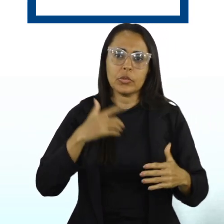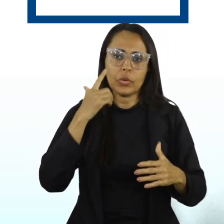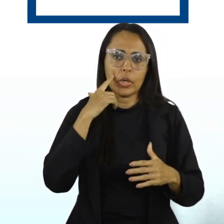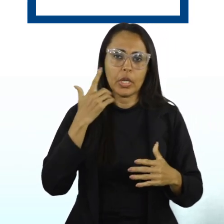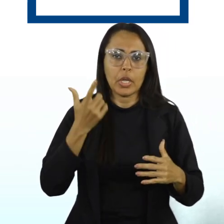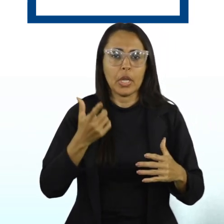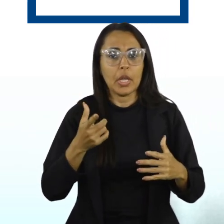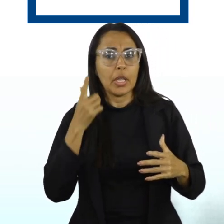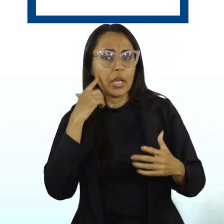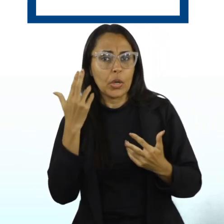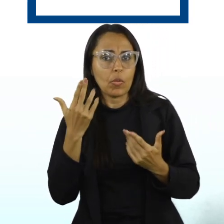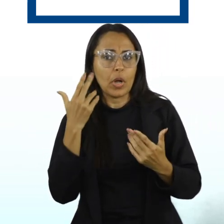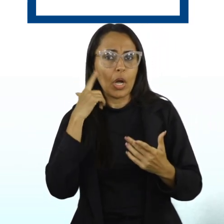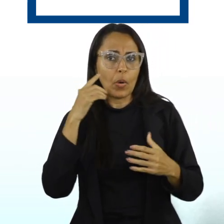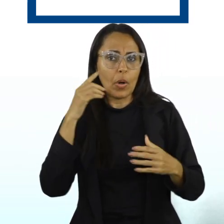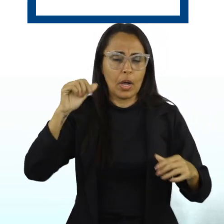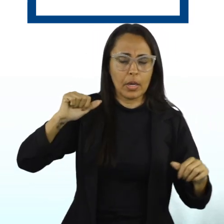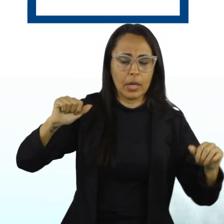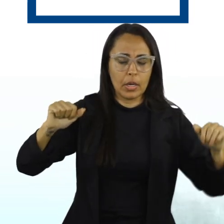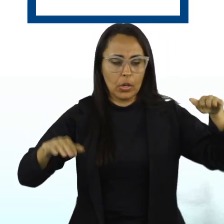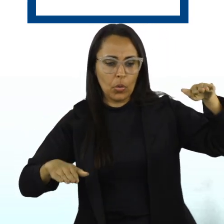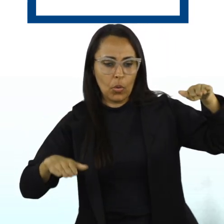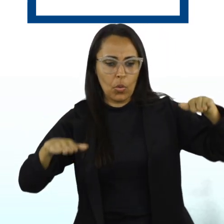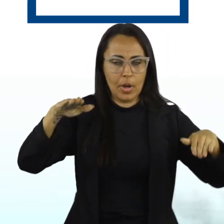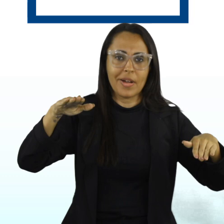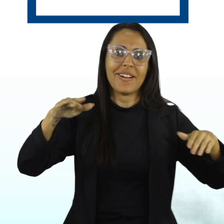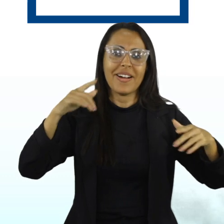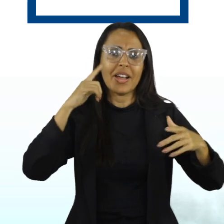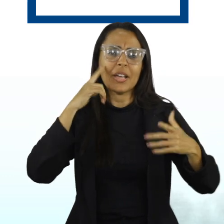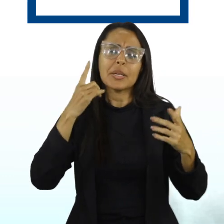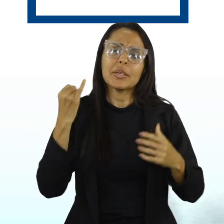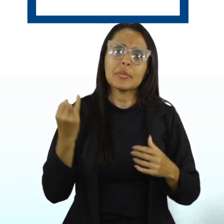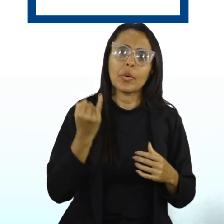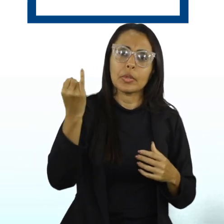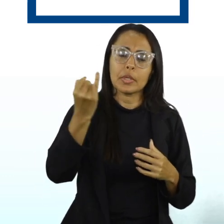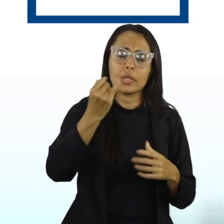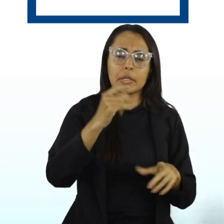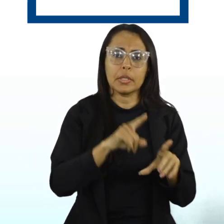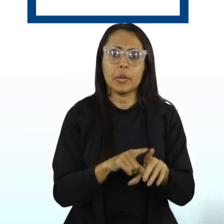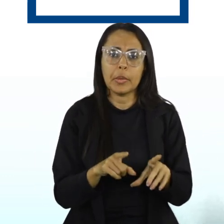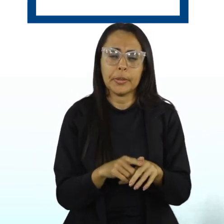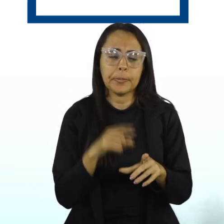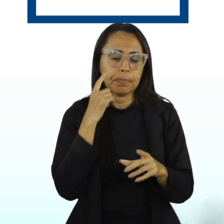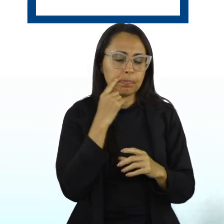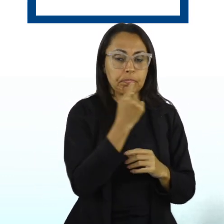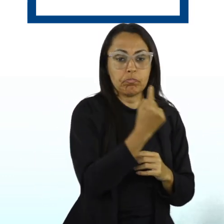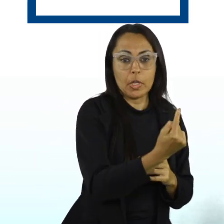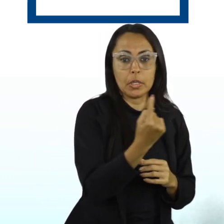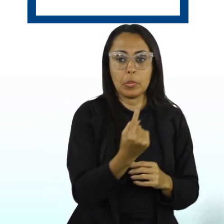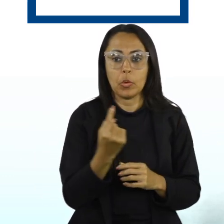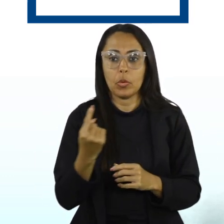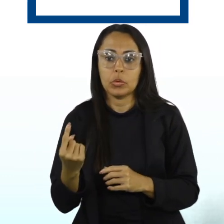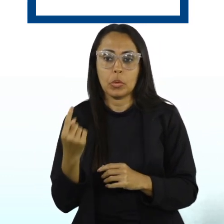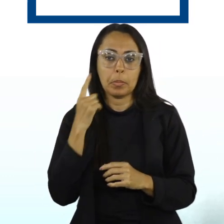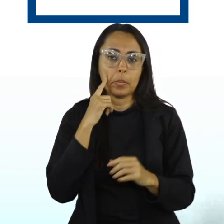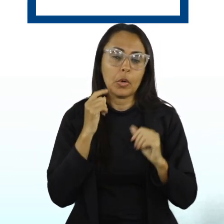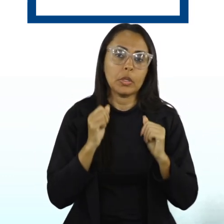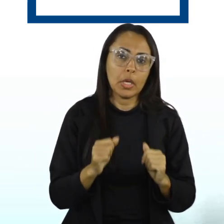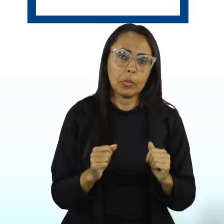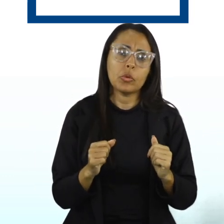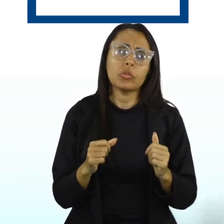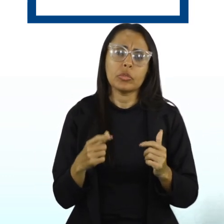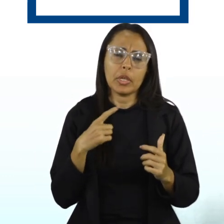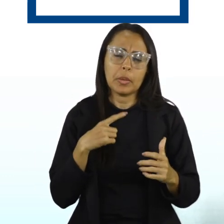se transformando de uma modalidade para outra. O que é importante que você entenda que em cada ponto podemos